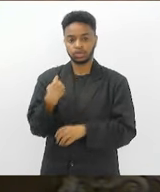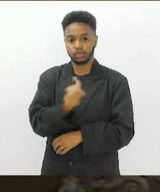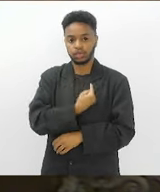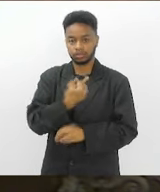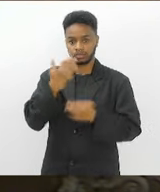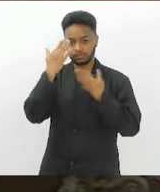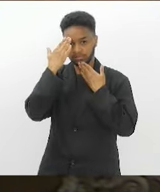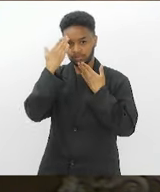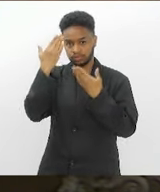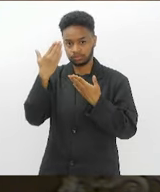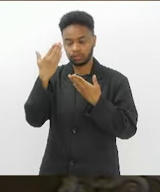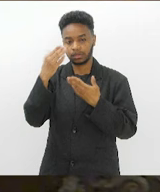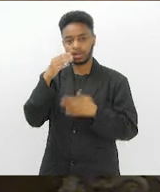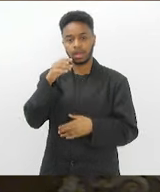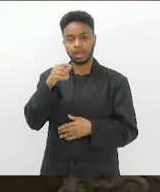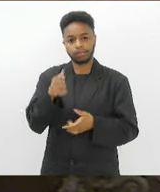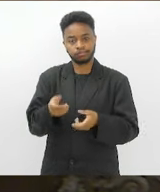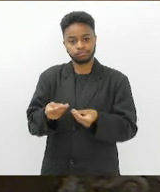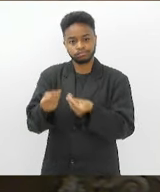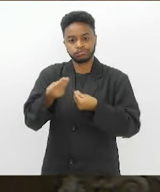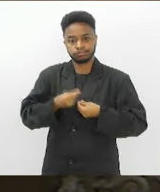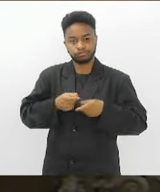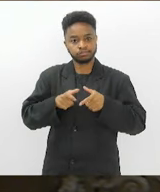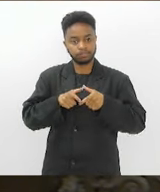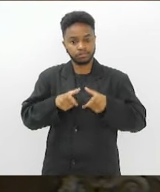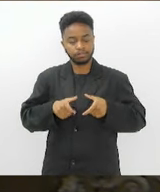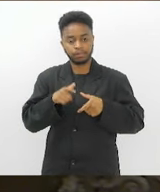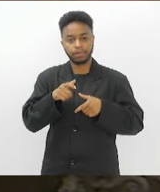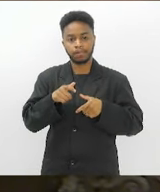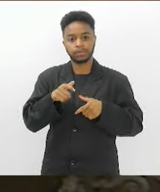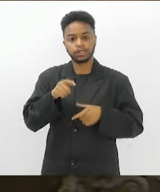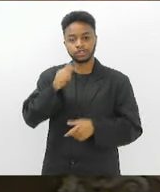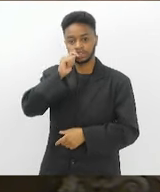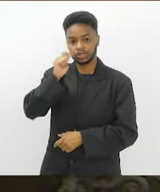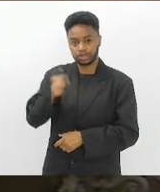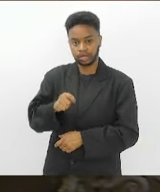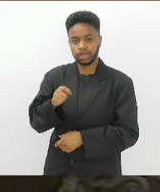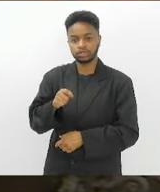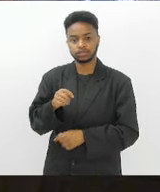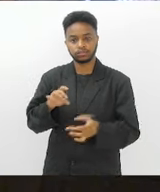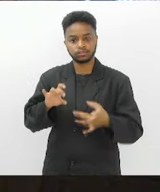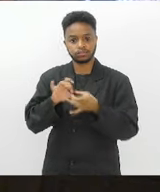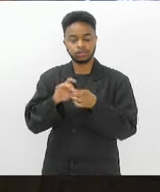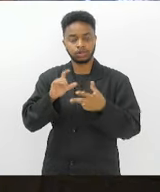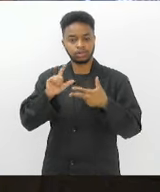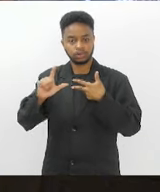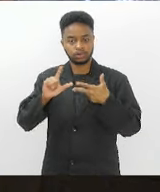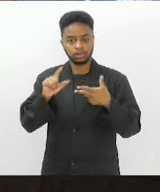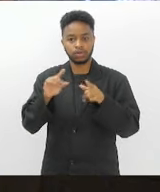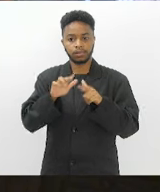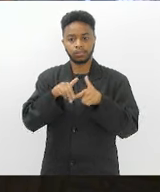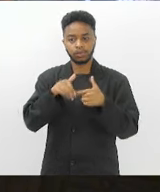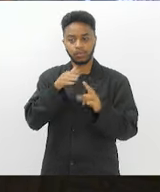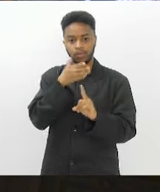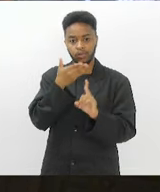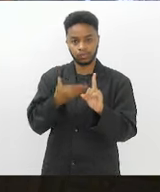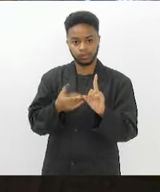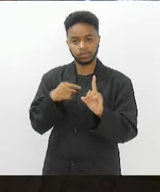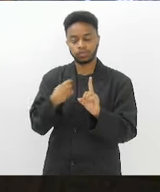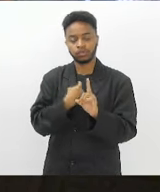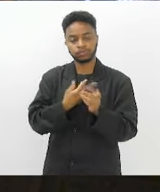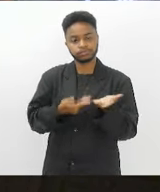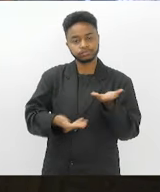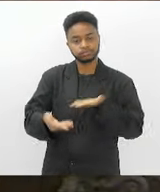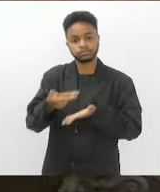a outorga dessa medalha Tiradentes, concedida pelo Legislativo, uma homenagem que compartilhamos com toda a equipe do